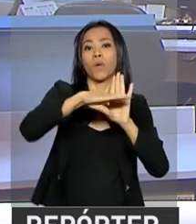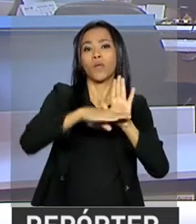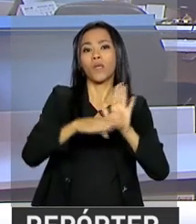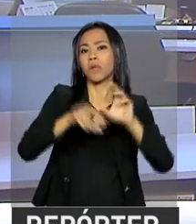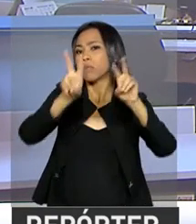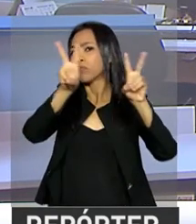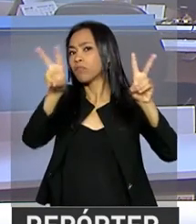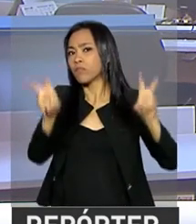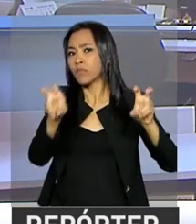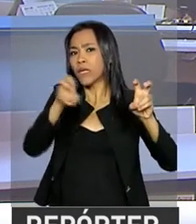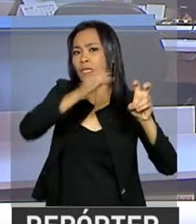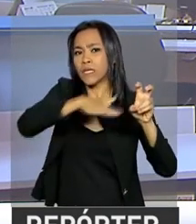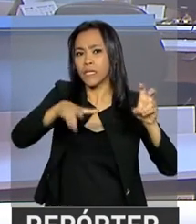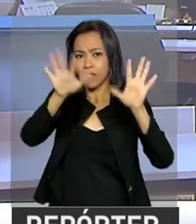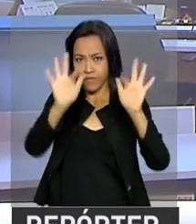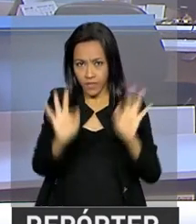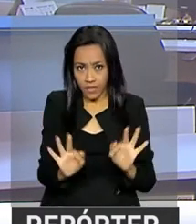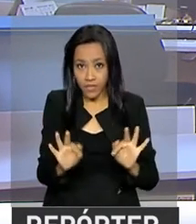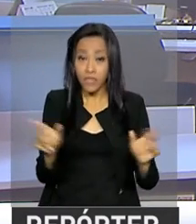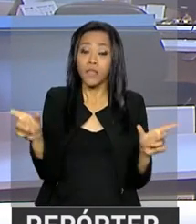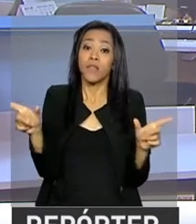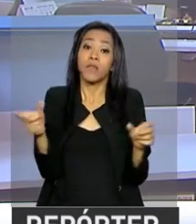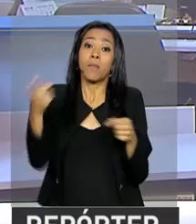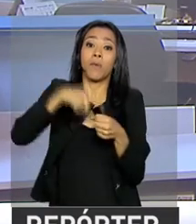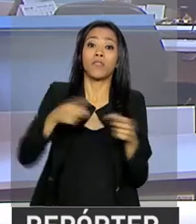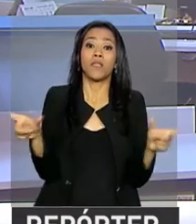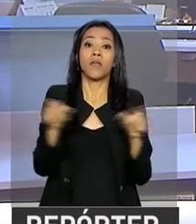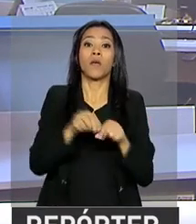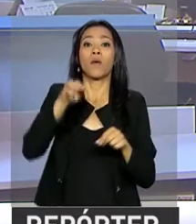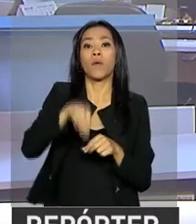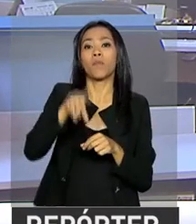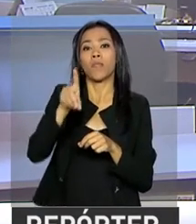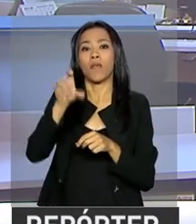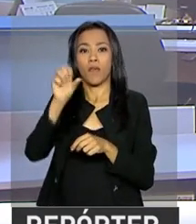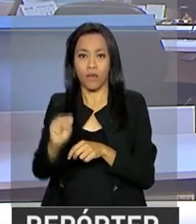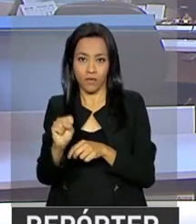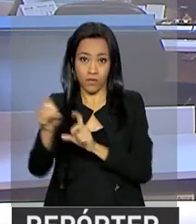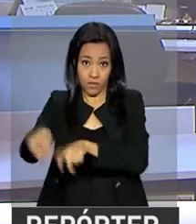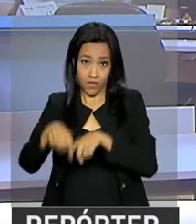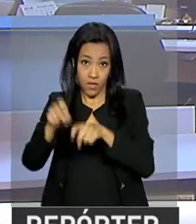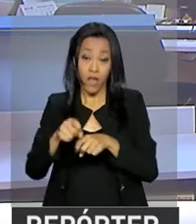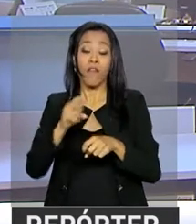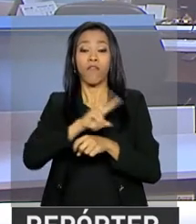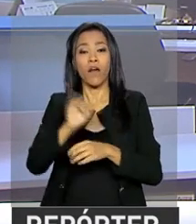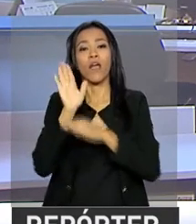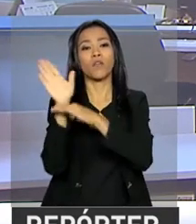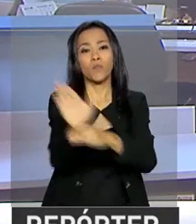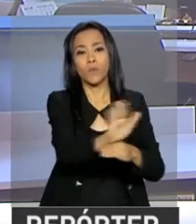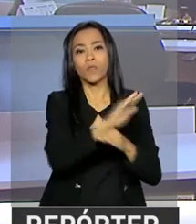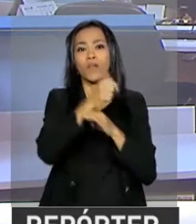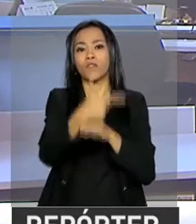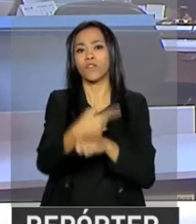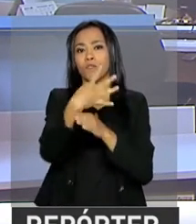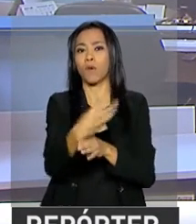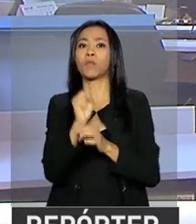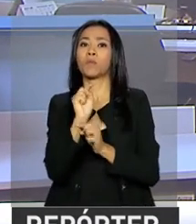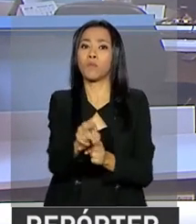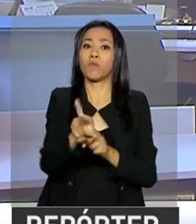com o Ministério do Desenvolvimento Social e Agrário vai beneficiar 24 mil famílias no estado. No